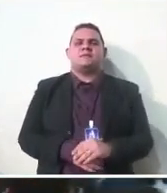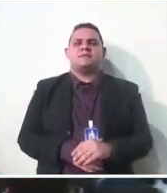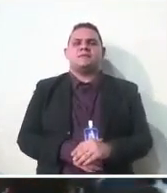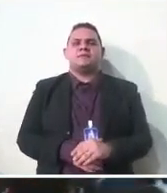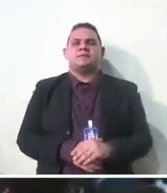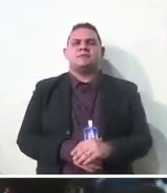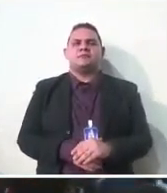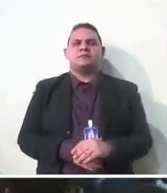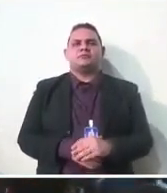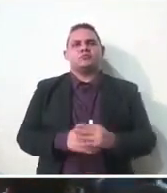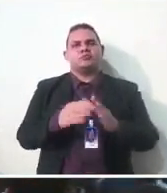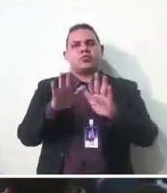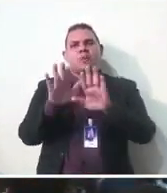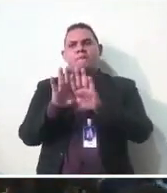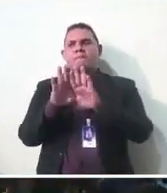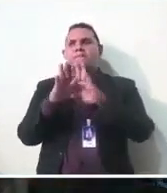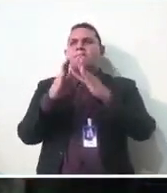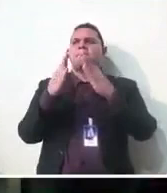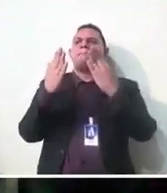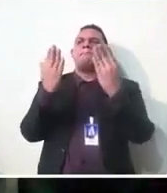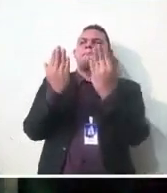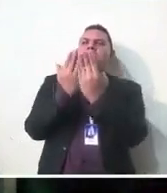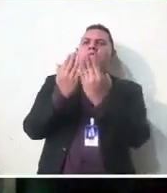aumente os portais da eternidade,